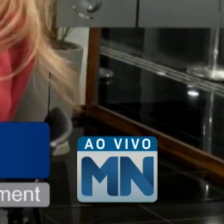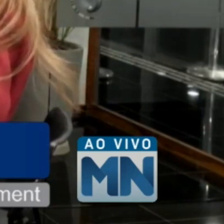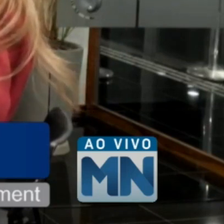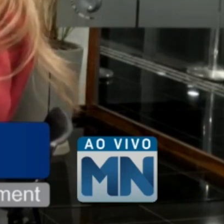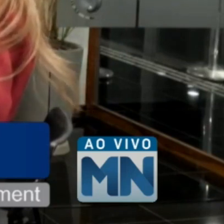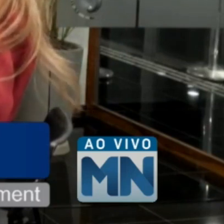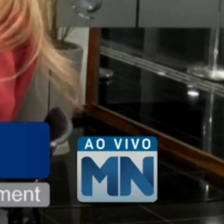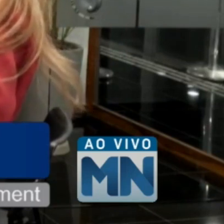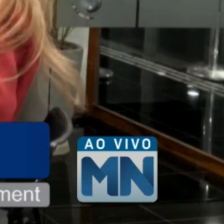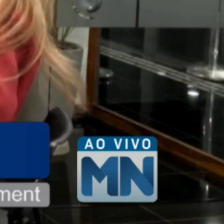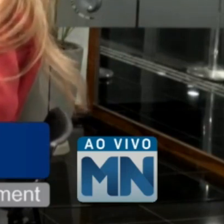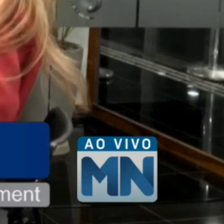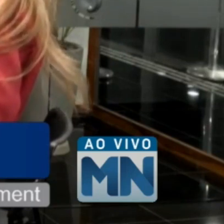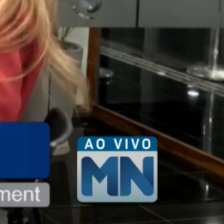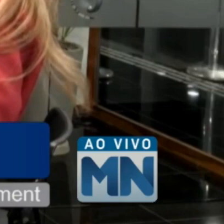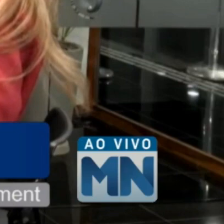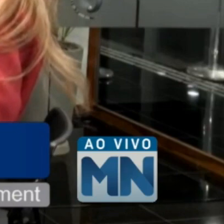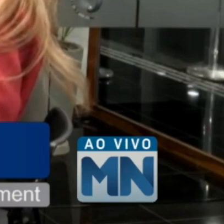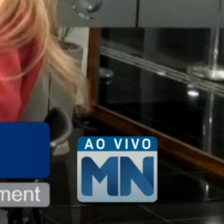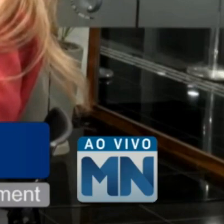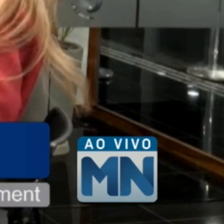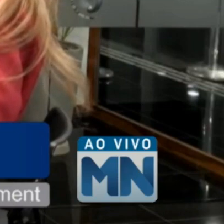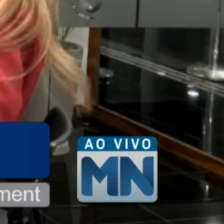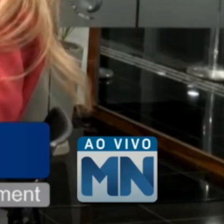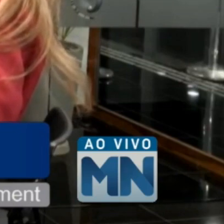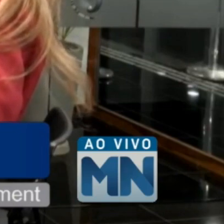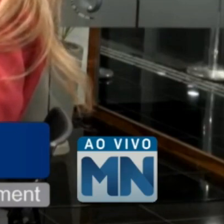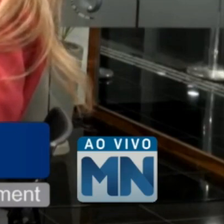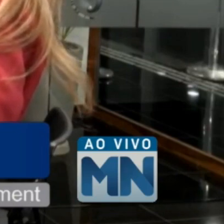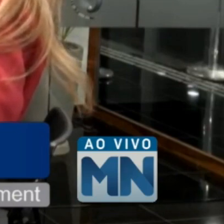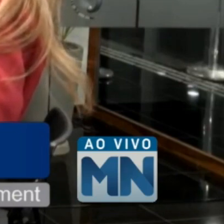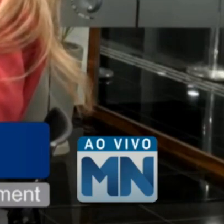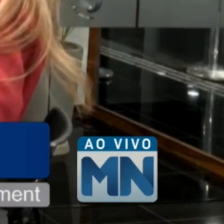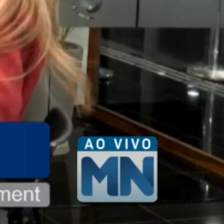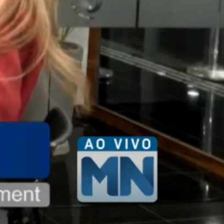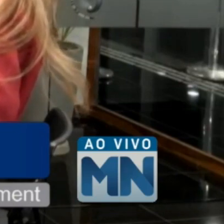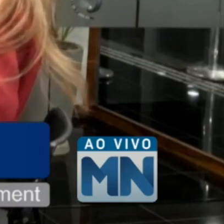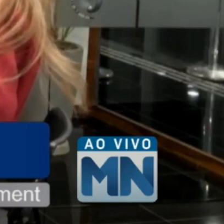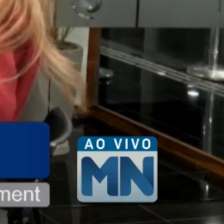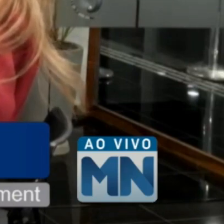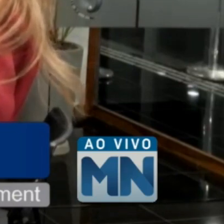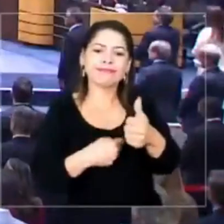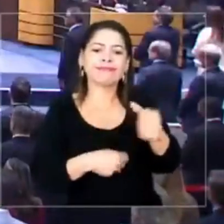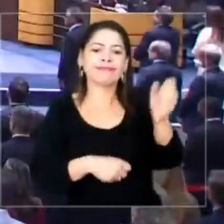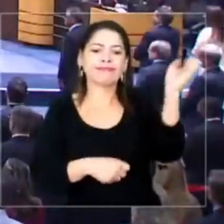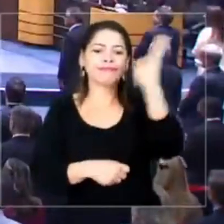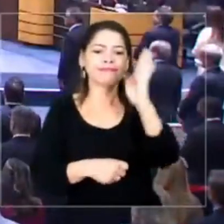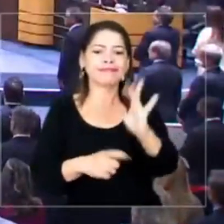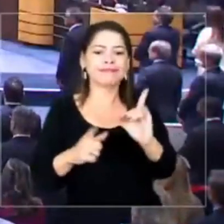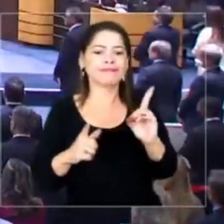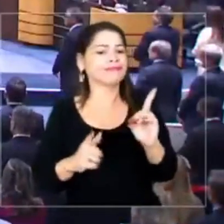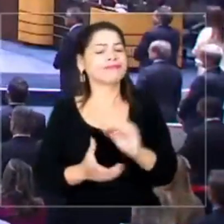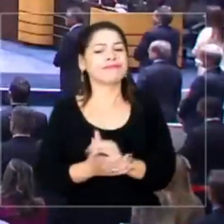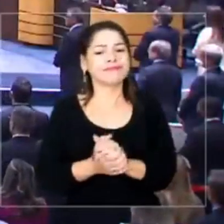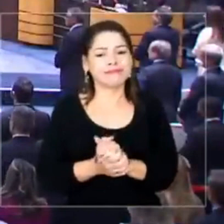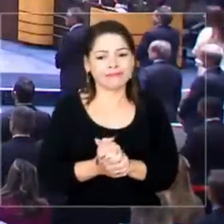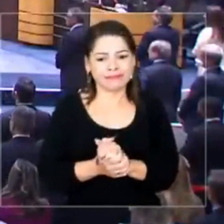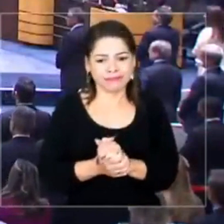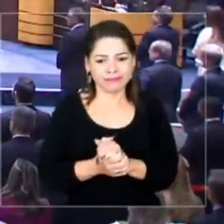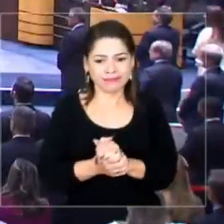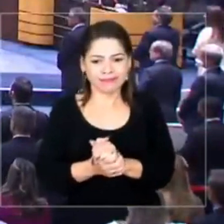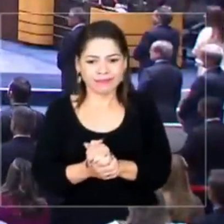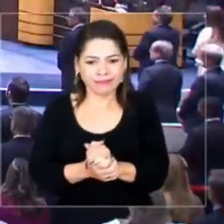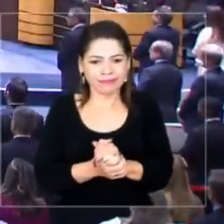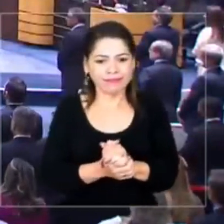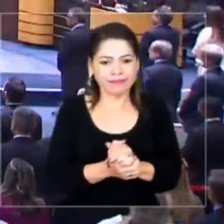que é a lei. Então, efetivamente, sim, terá um pouco e um misto de tudo. O auditório do Tribunal Superior